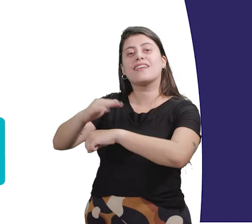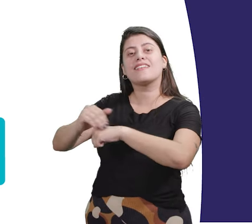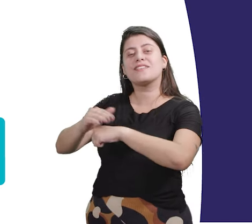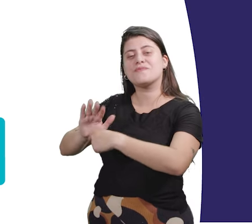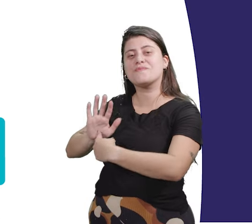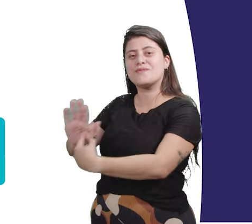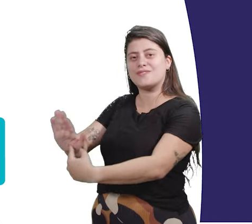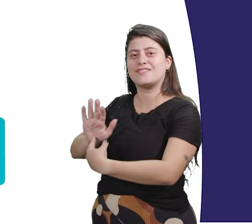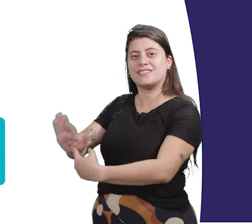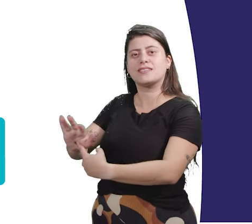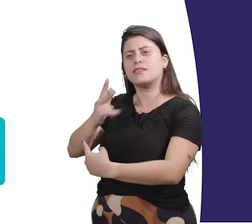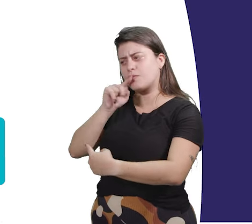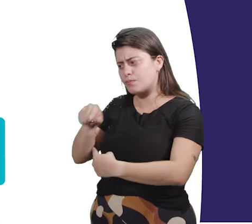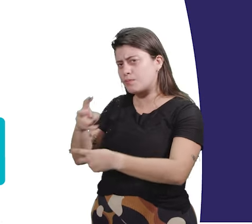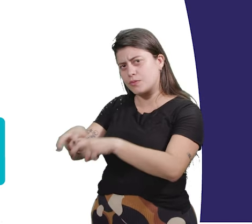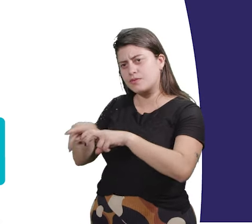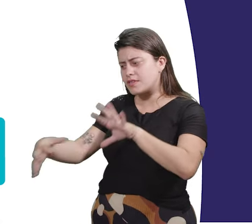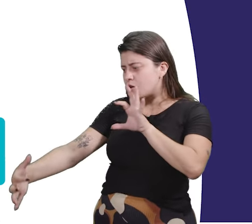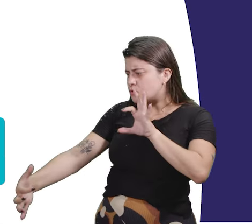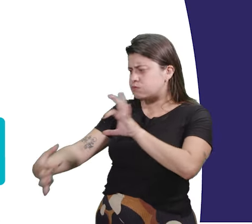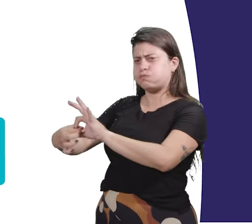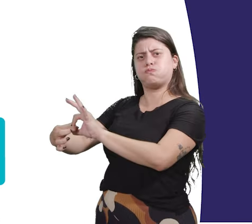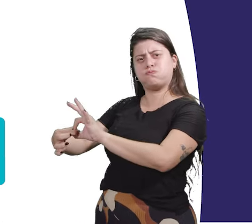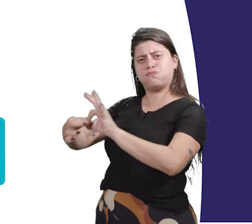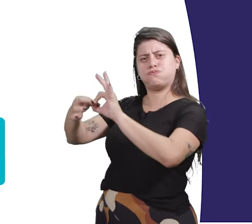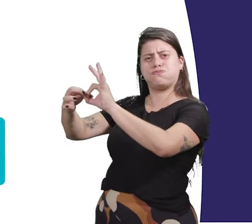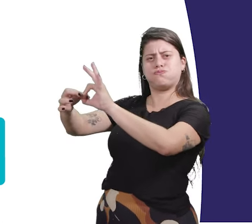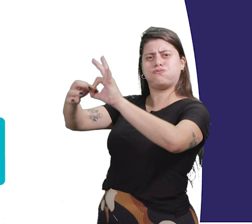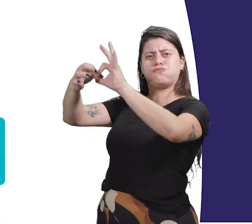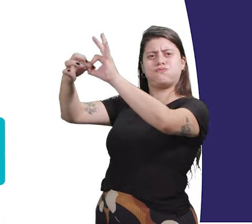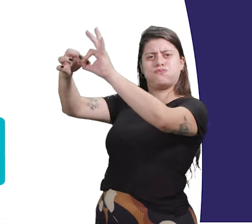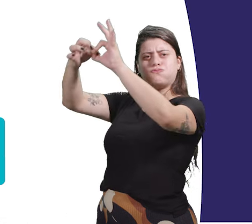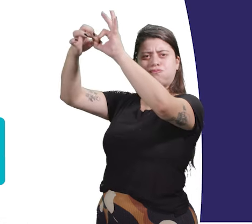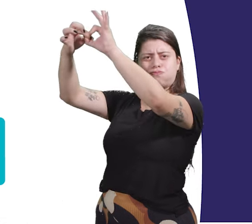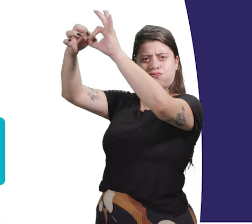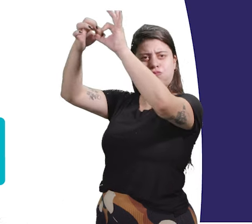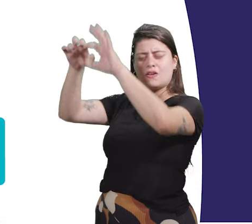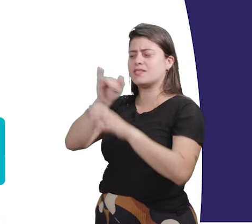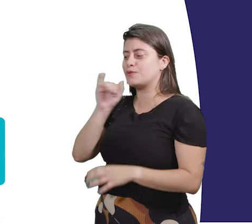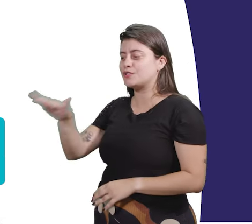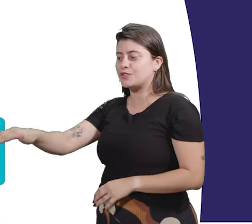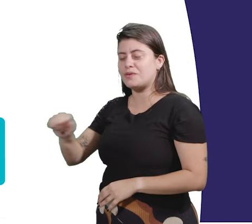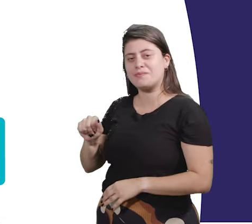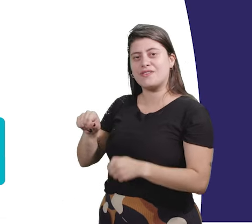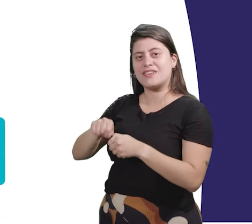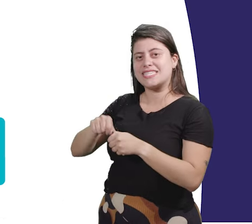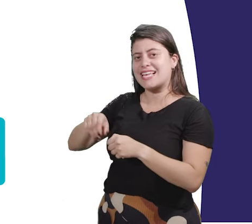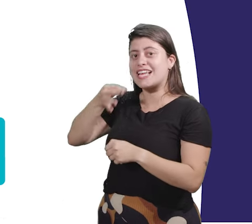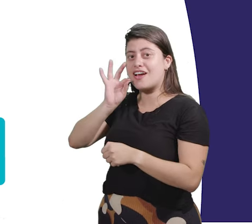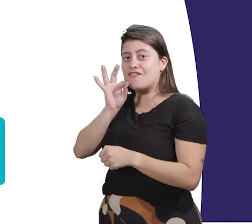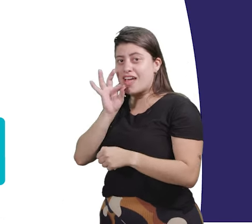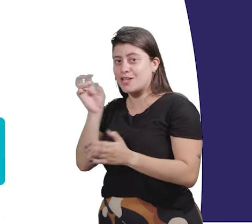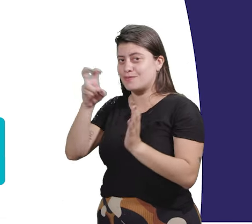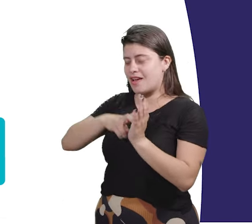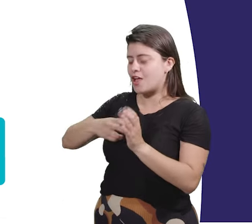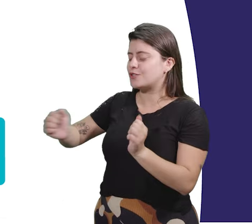esses laços fortes e saudáveis. Às vezes chamar ele para preparar o café juntos, né? Fazer às vezes alguma atividade junto, um passeio, às vezes montar